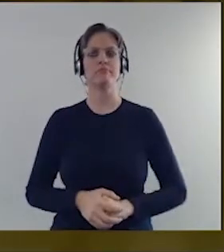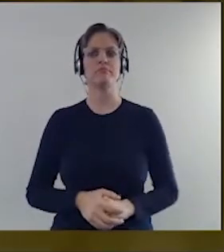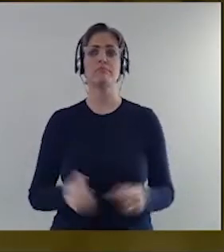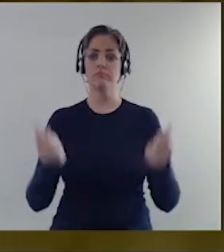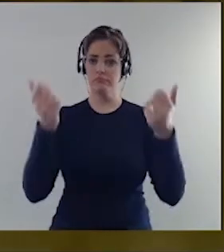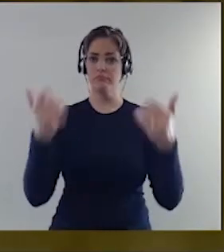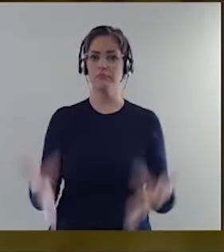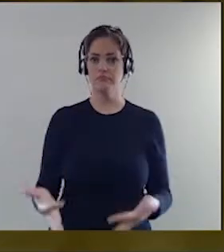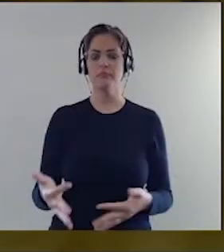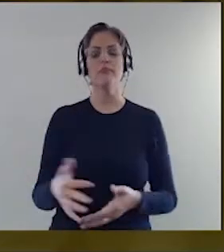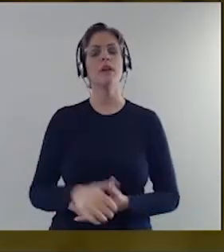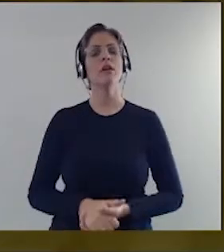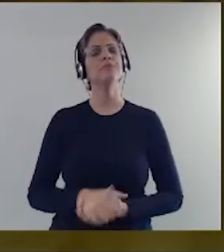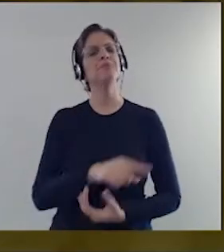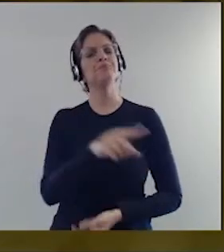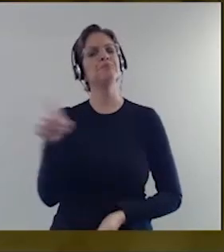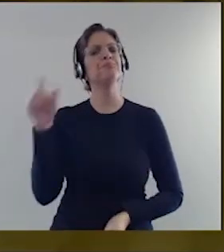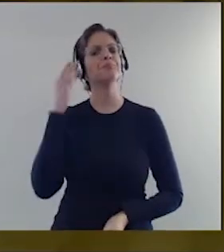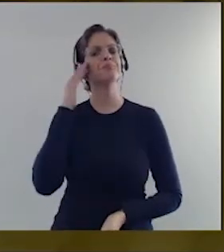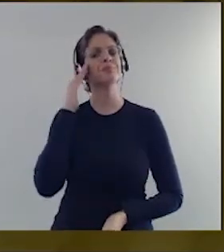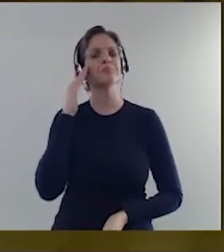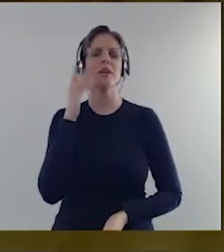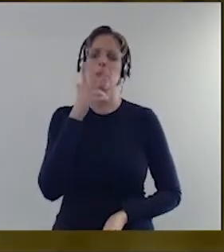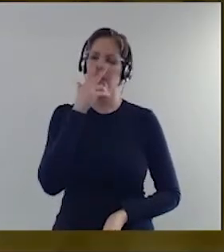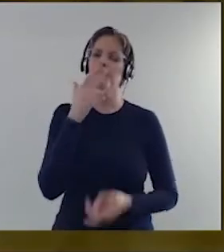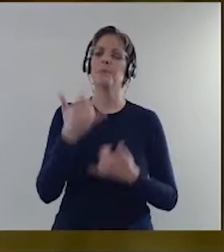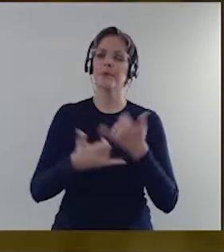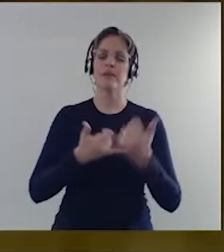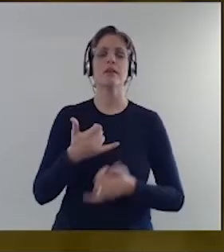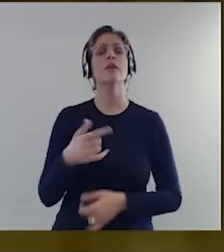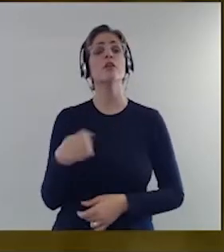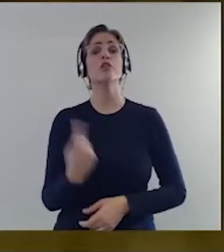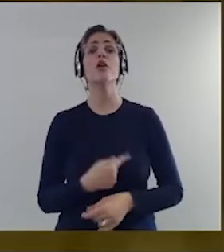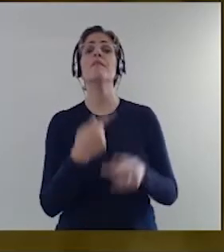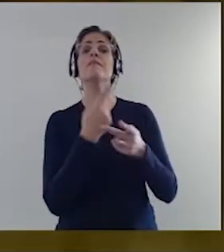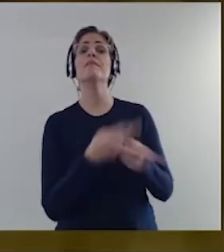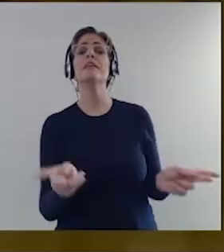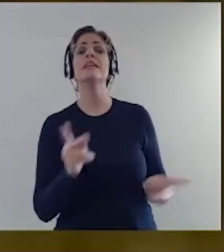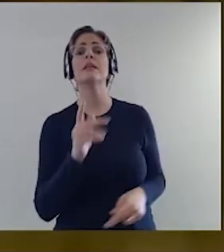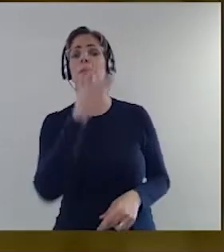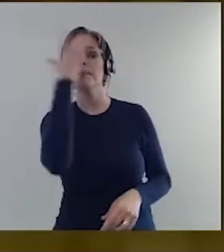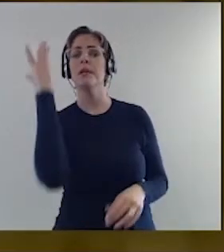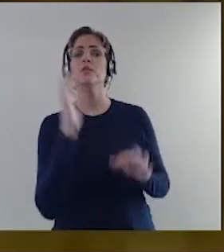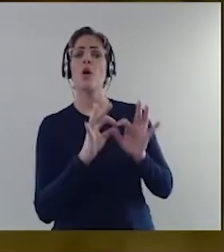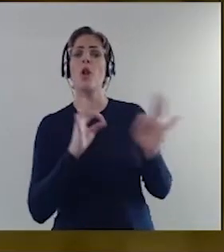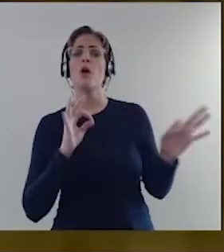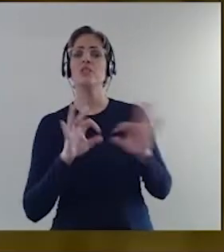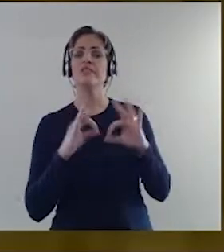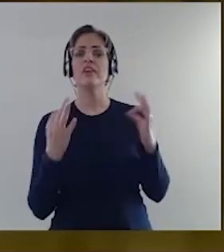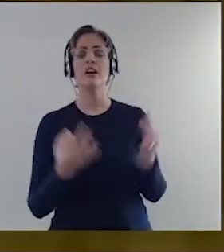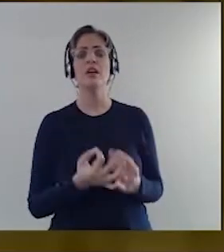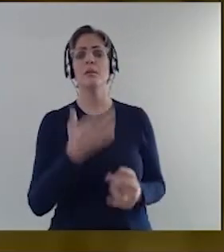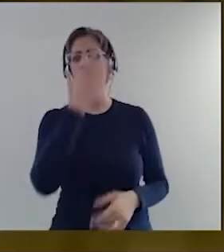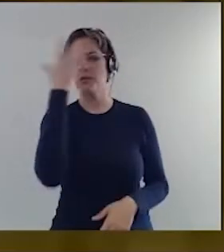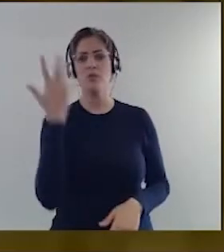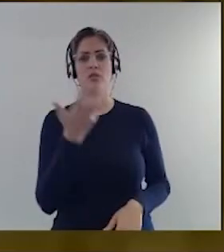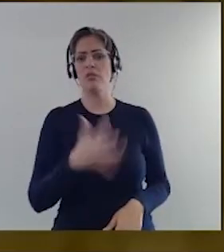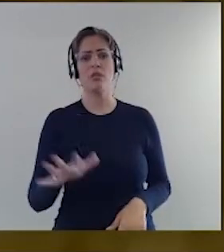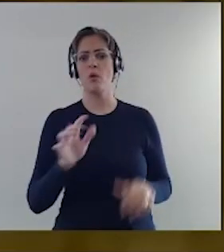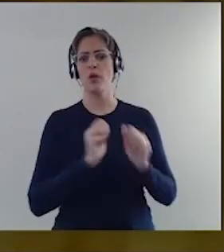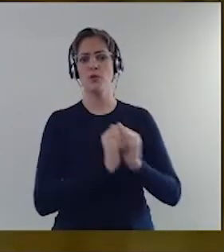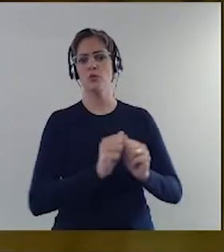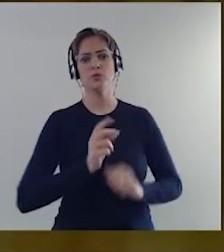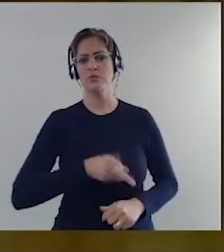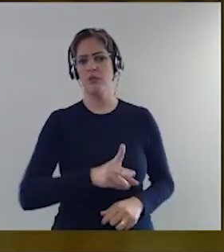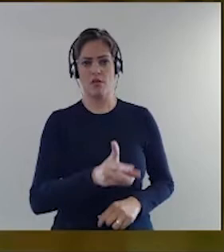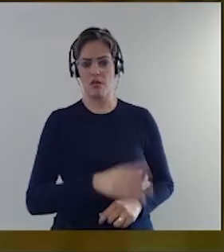eu sempre brinco dizendo que normalmente nós visitamos parentes ou pessoas com as quais nós não queremos ficar muito